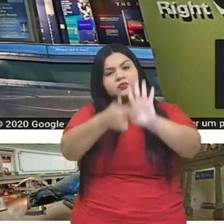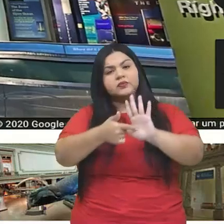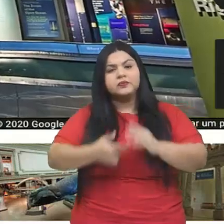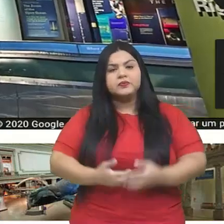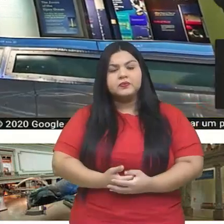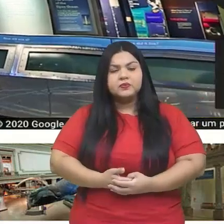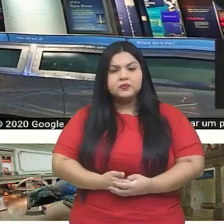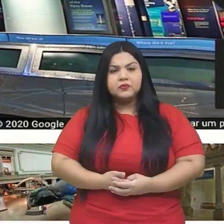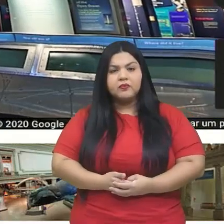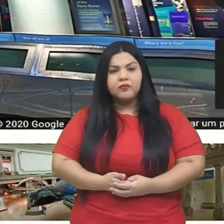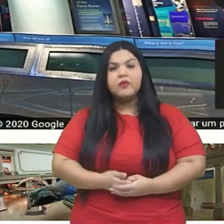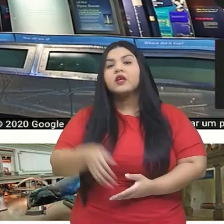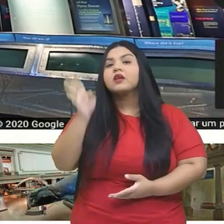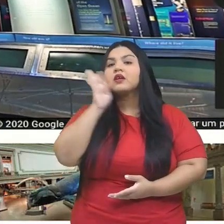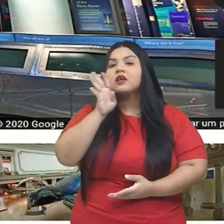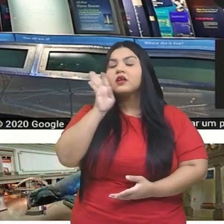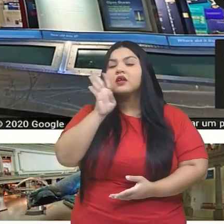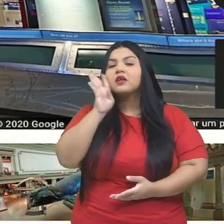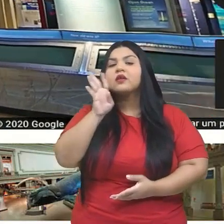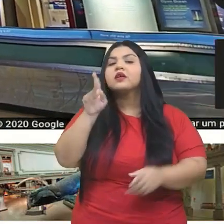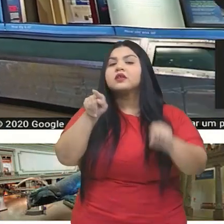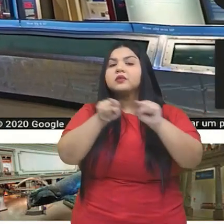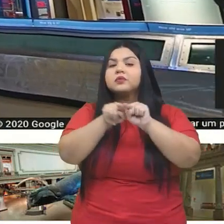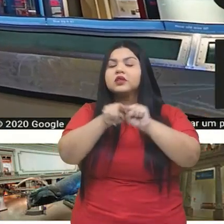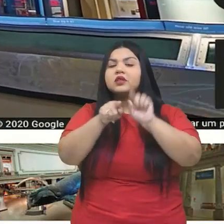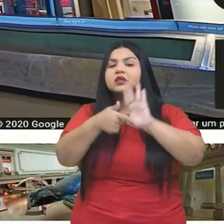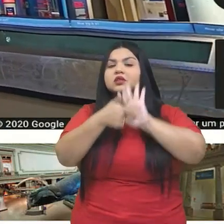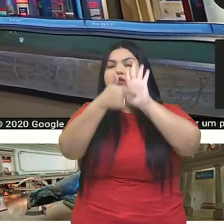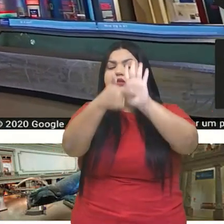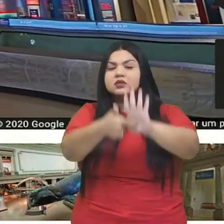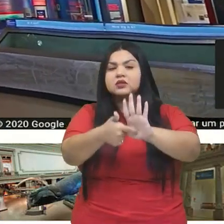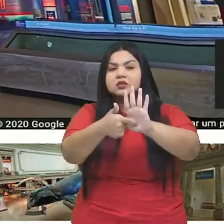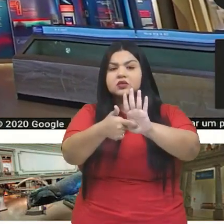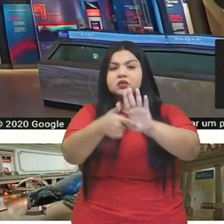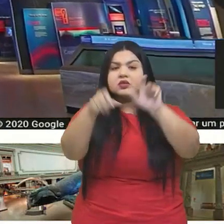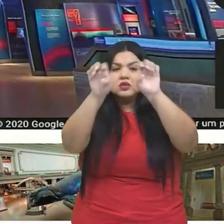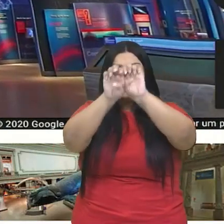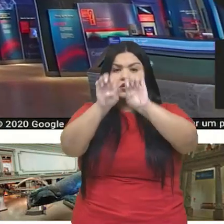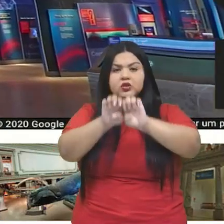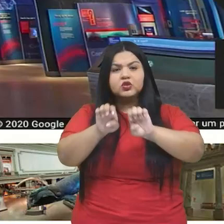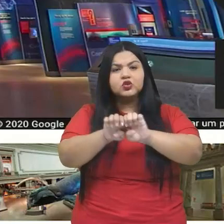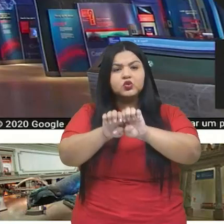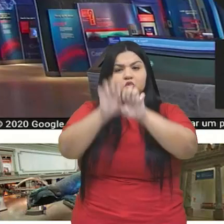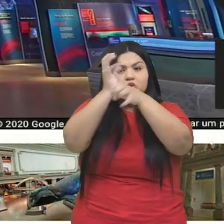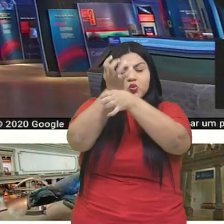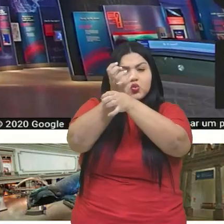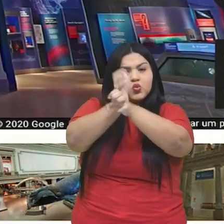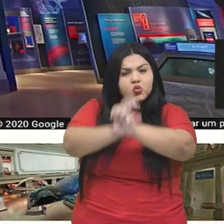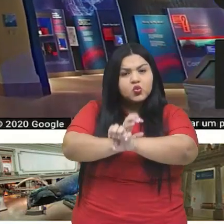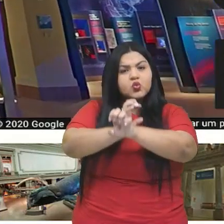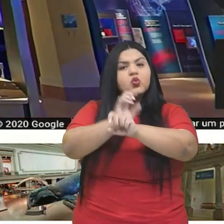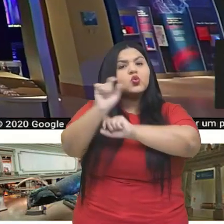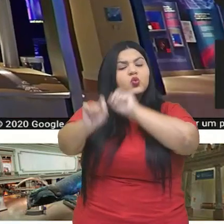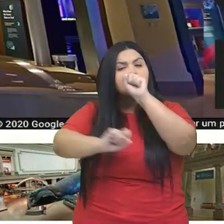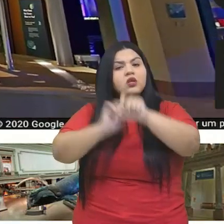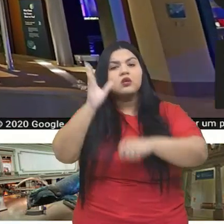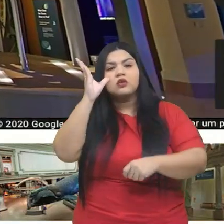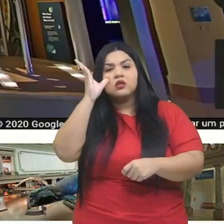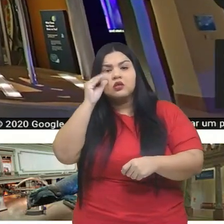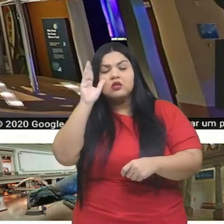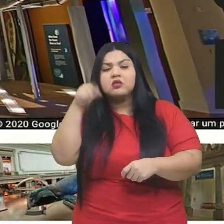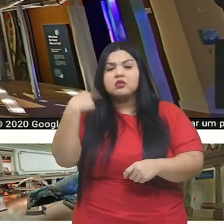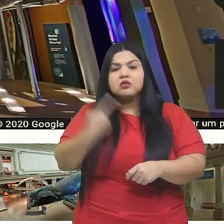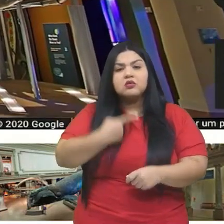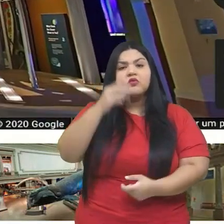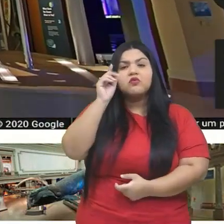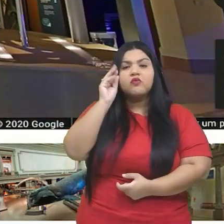E aí é legal porque traz também, né, a parte aqui, a estrutura óssea, né, porque é bastante curioso a gente verificar,